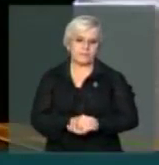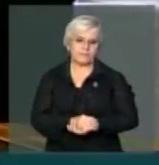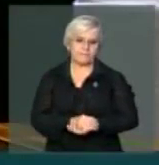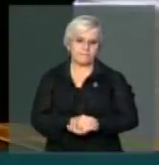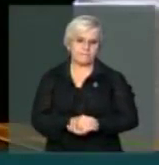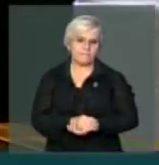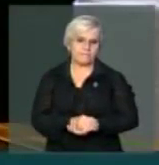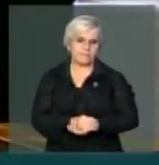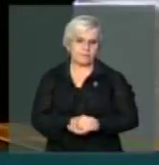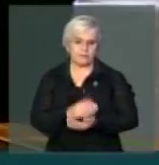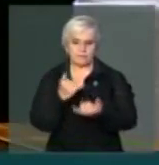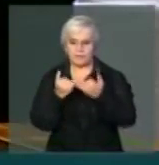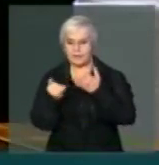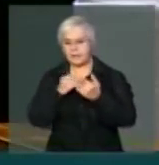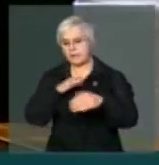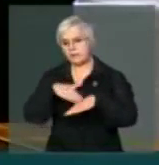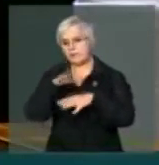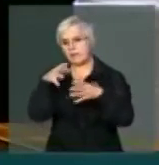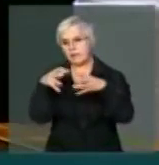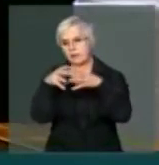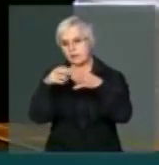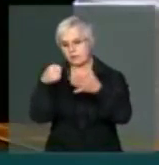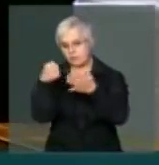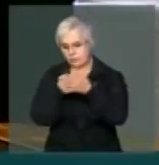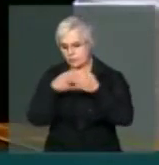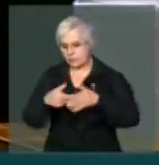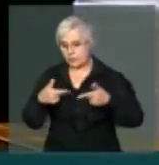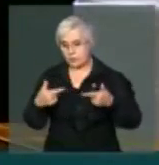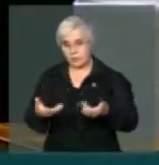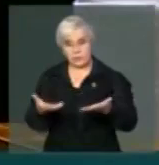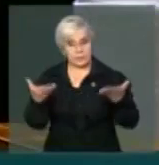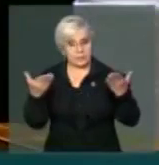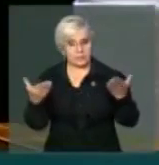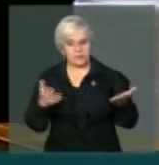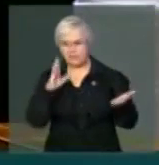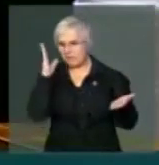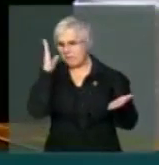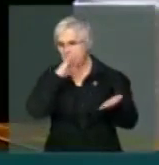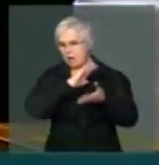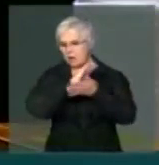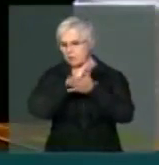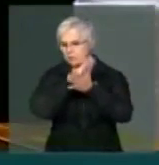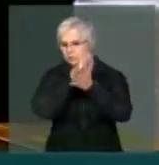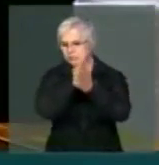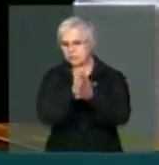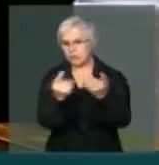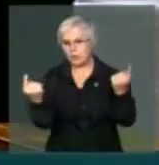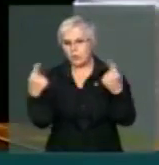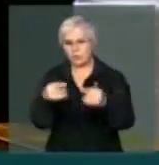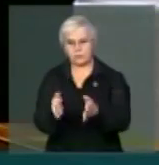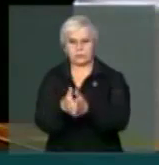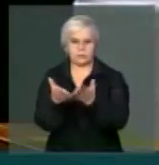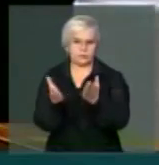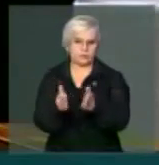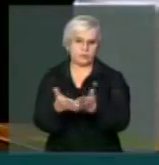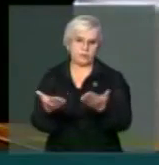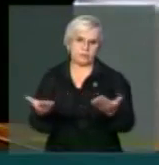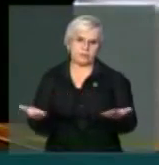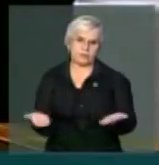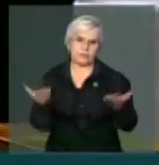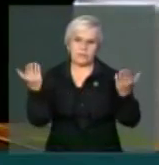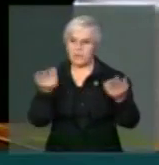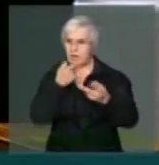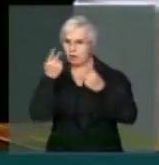como uma luta de classe. Esse é o jogo perverso sem máscara contra os pobres. E não me